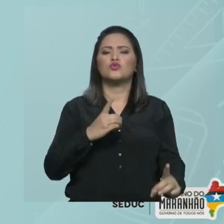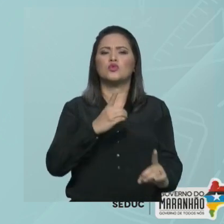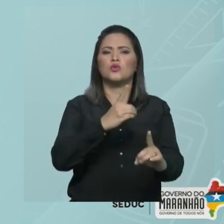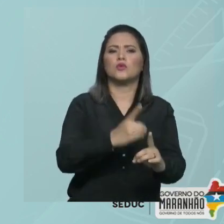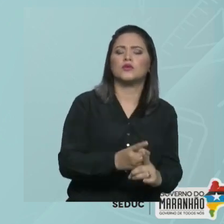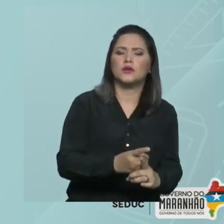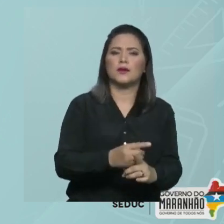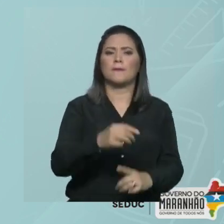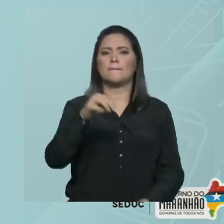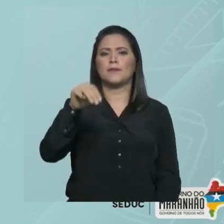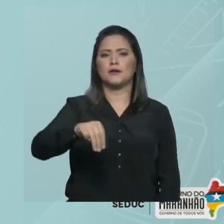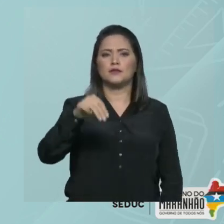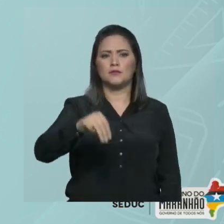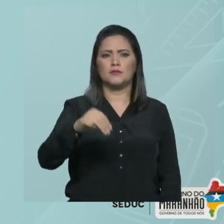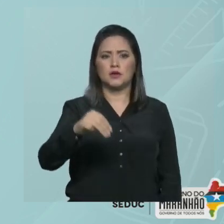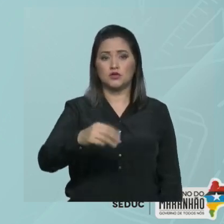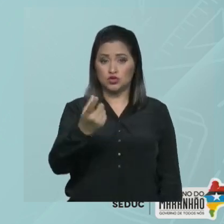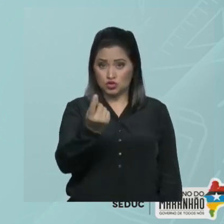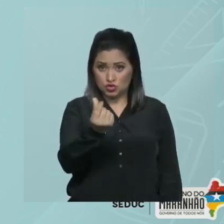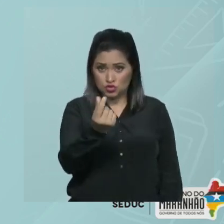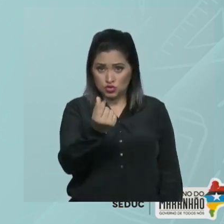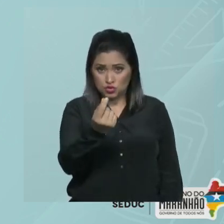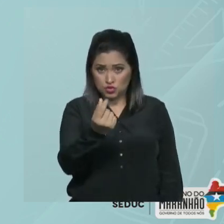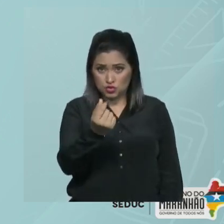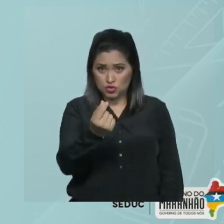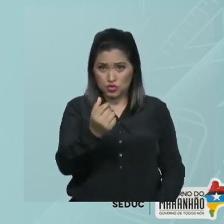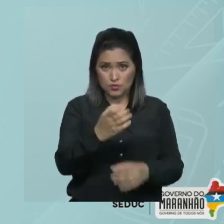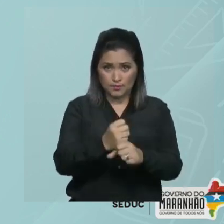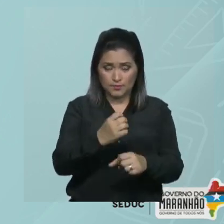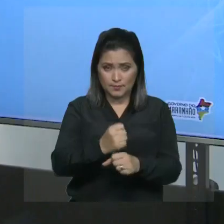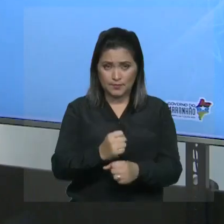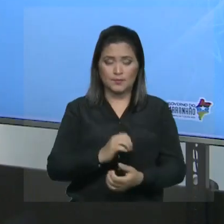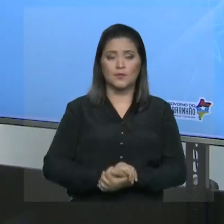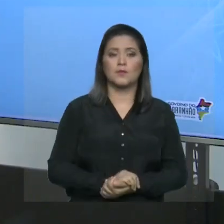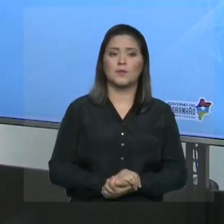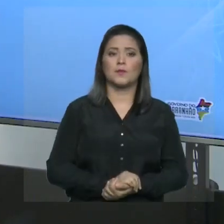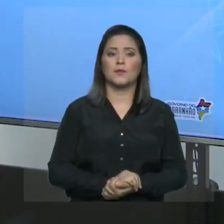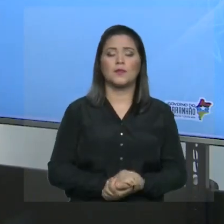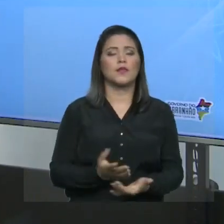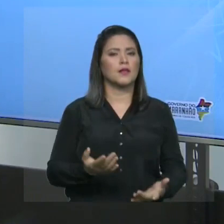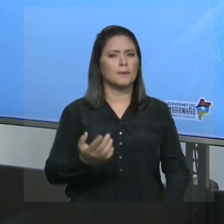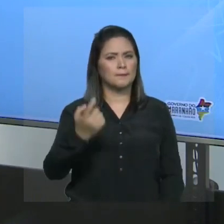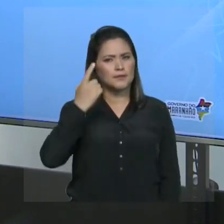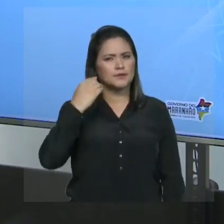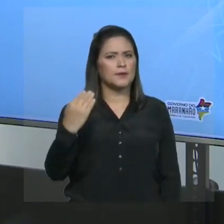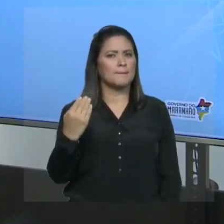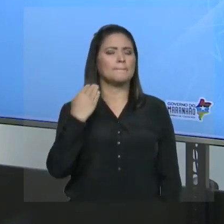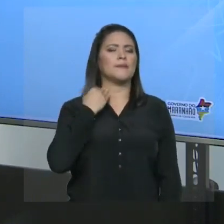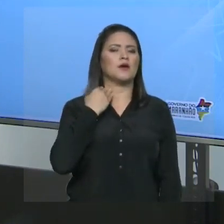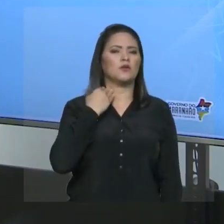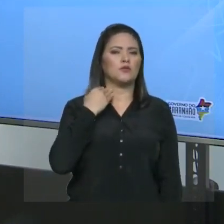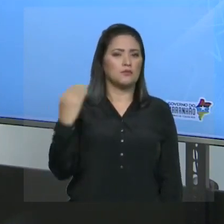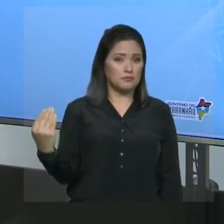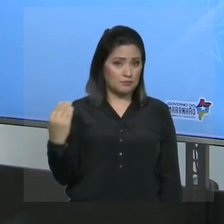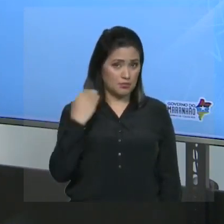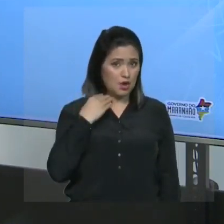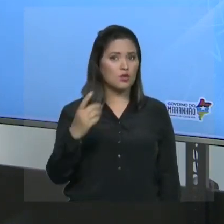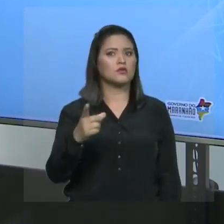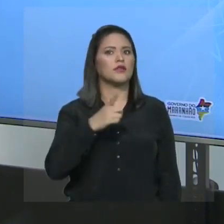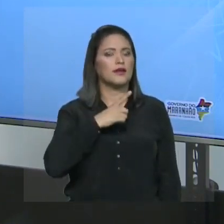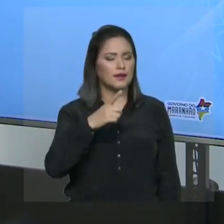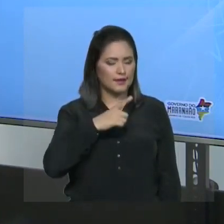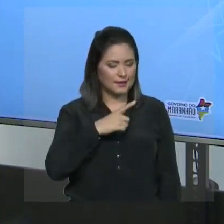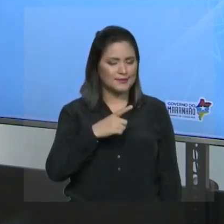financeira? Então, olha só, imagina o banco. O banco está recheado de matemática financeira.